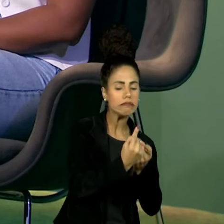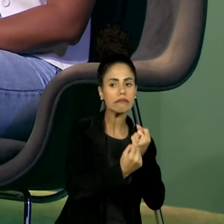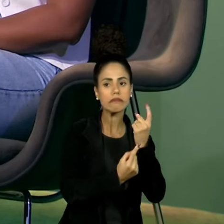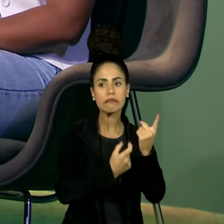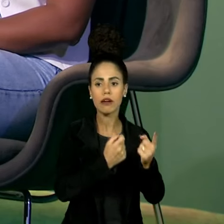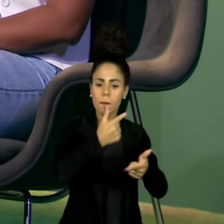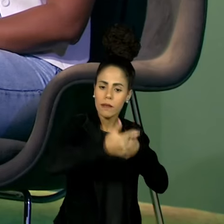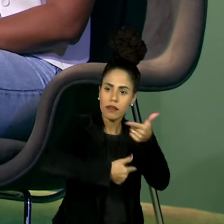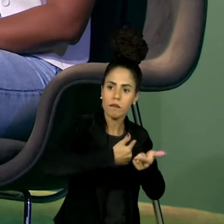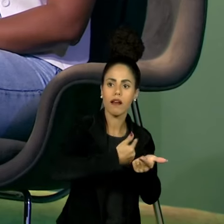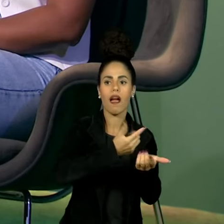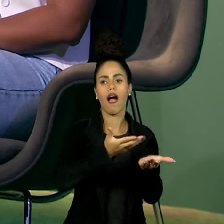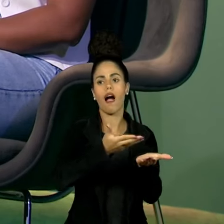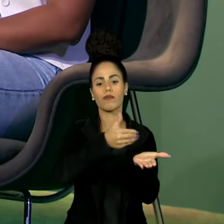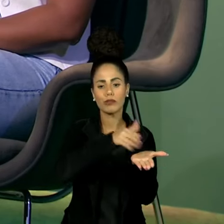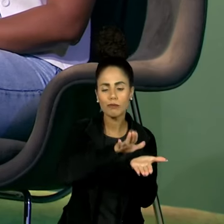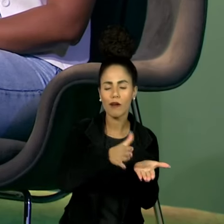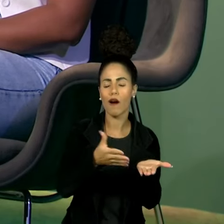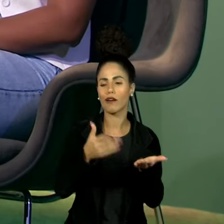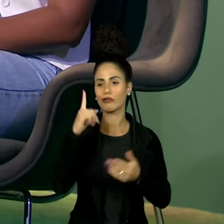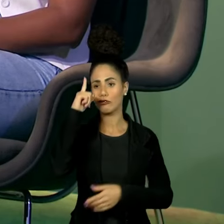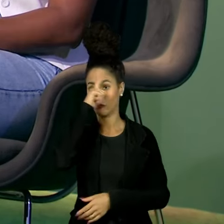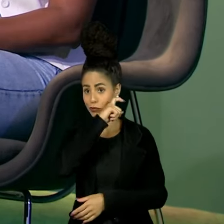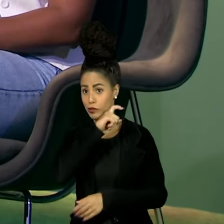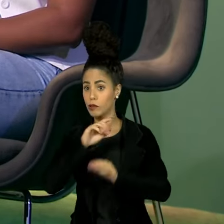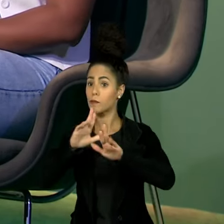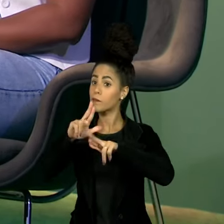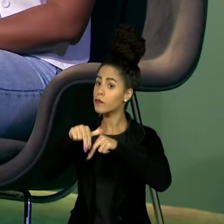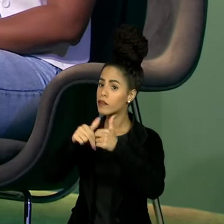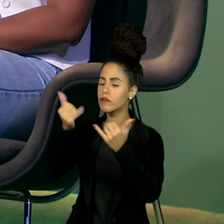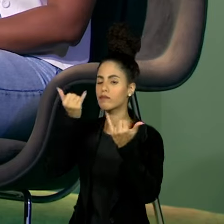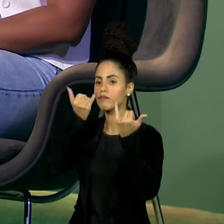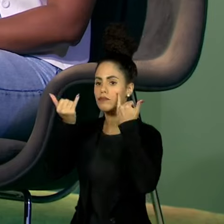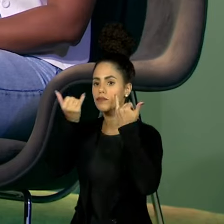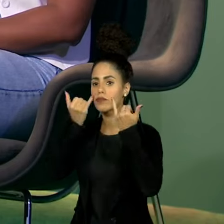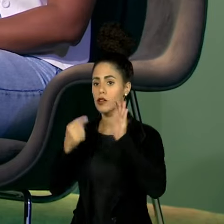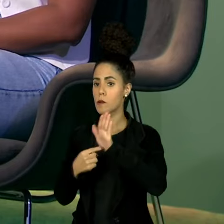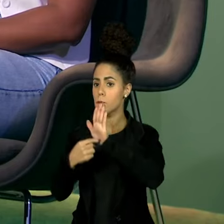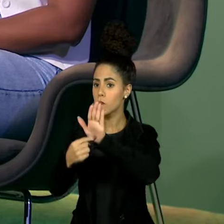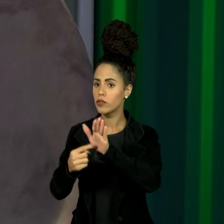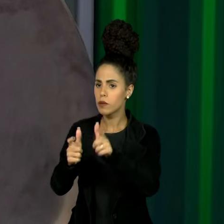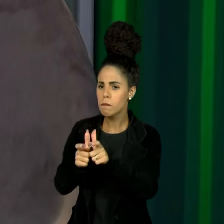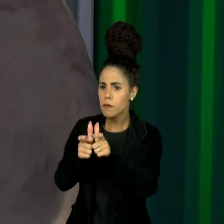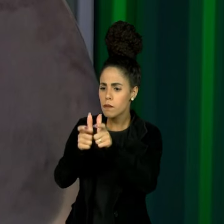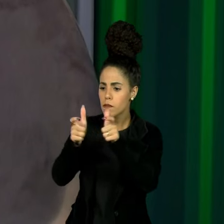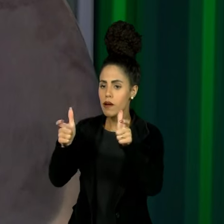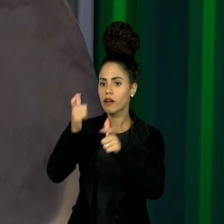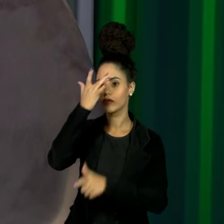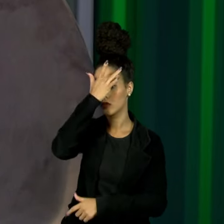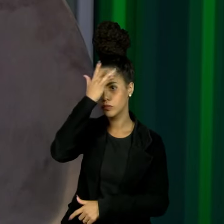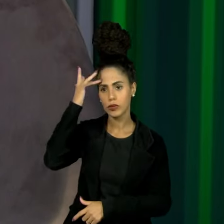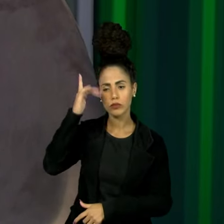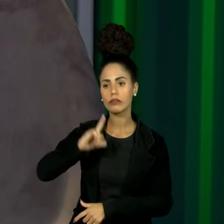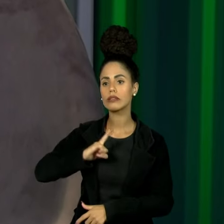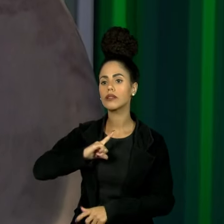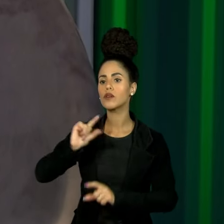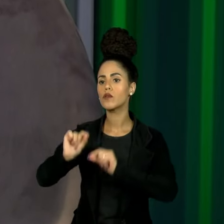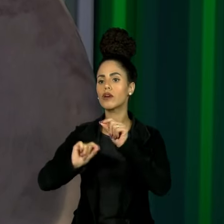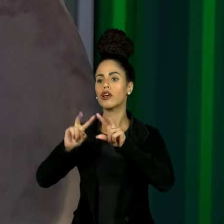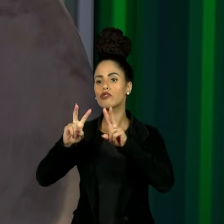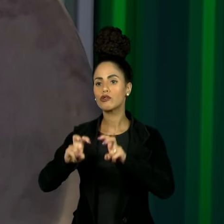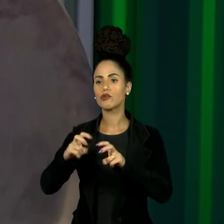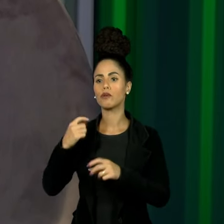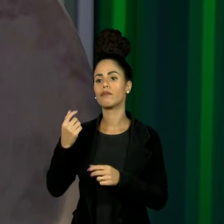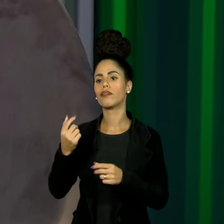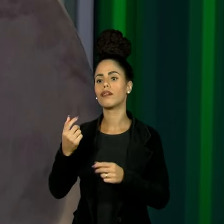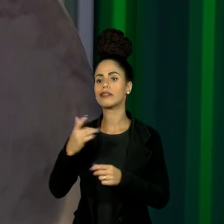vulnerabilidade social. Com isso, os dados, né, nos mostram aí também que aumentaram os números de pessoas com questões de saúde